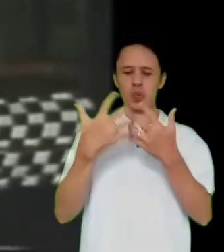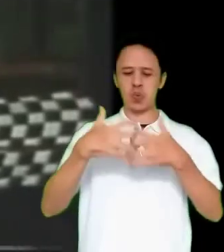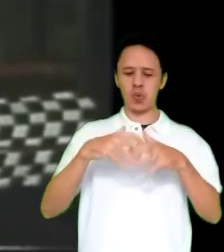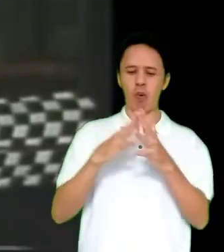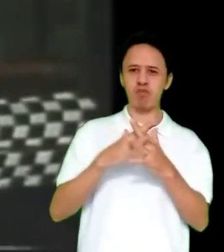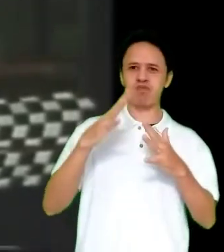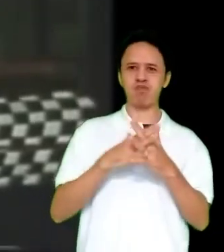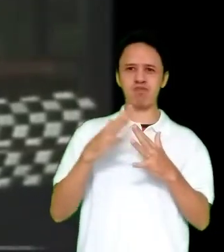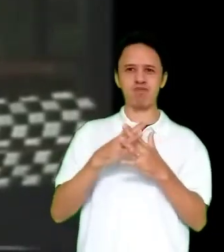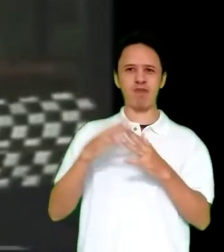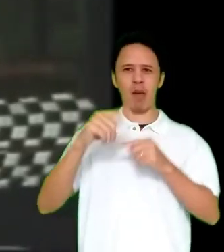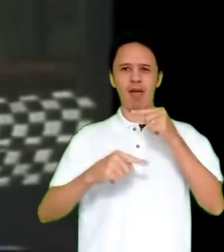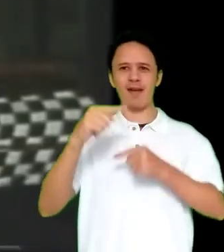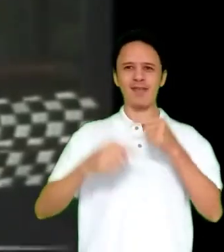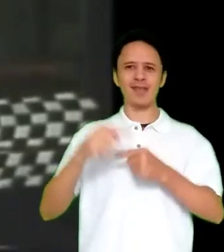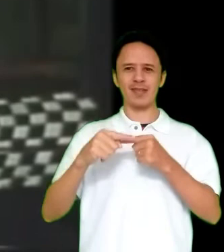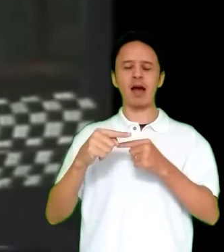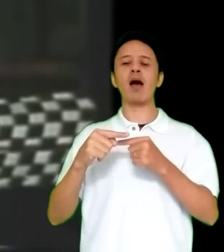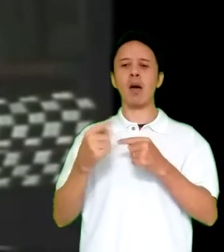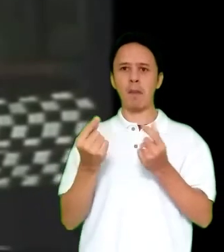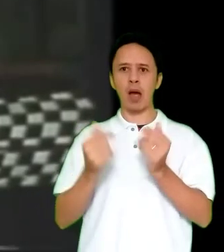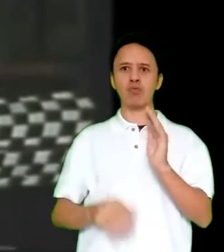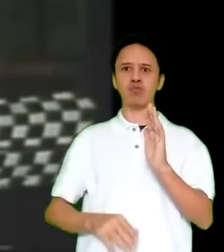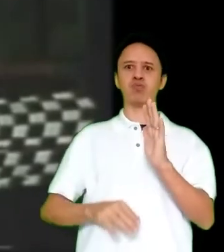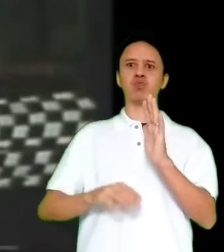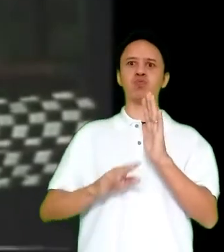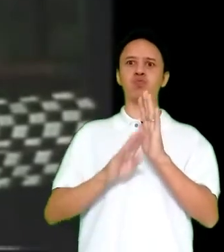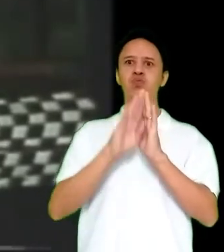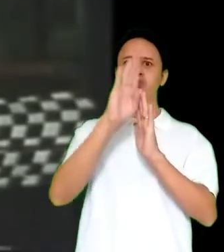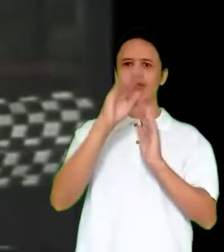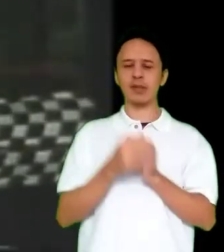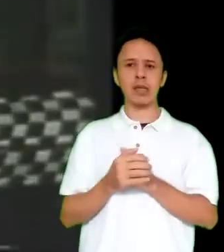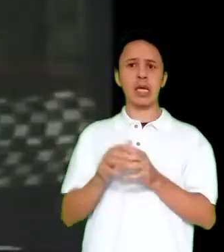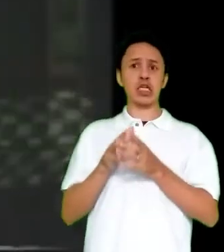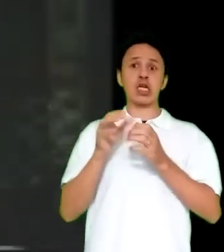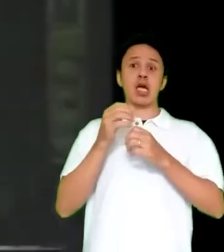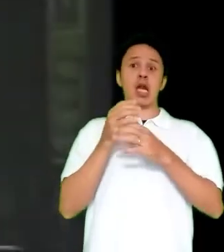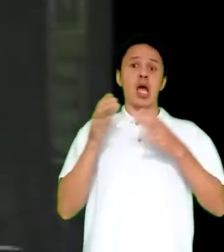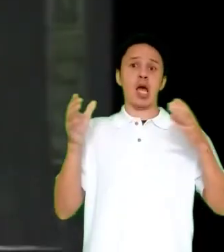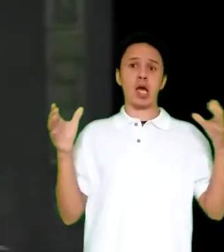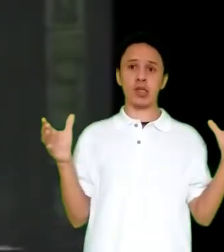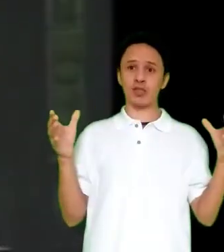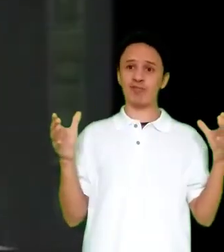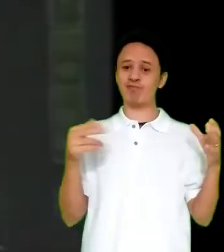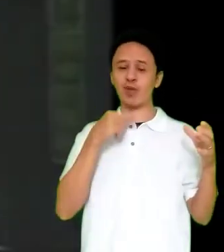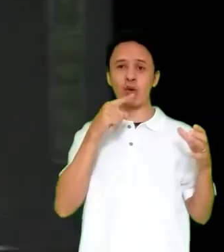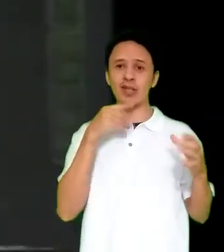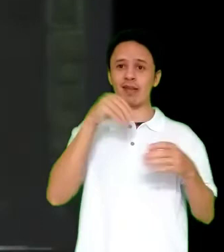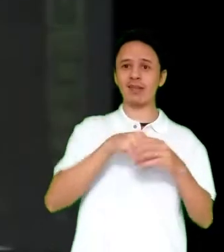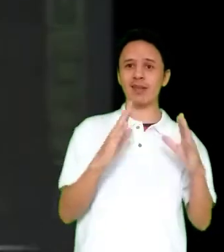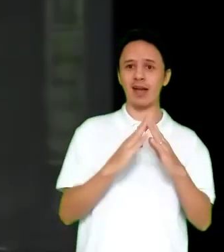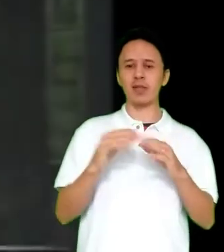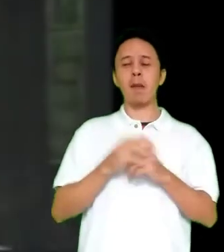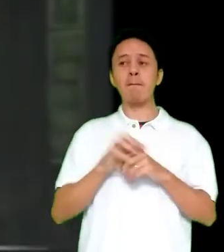O tear mecânico, além de ter um preço elevado para o tecelão comum, era muito grande para ser colocado em casa.